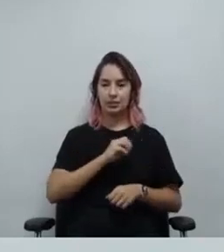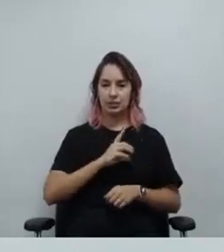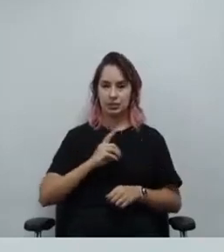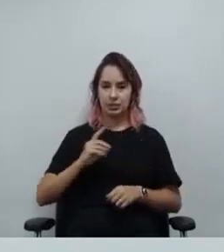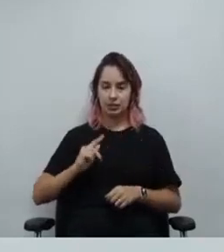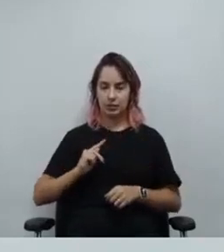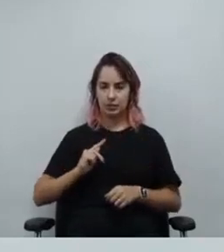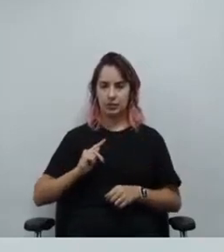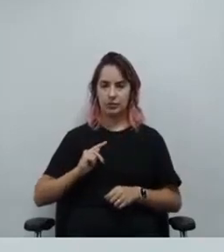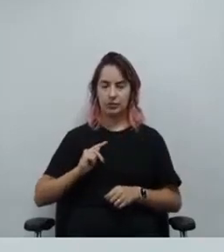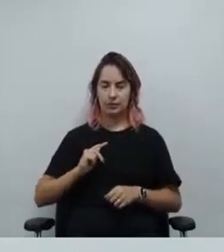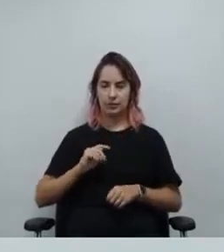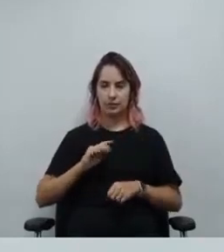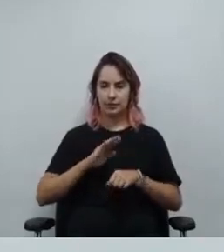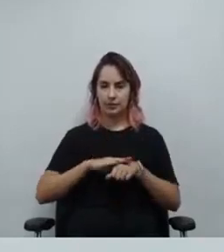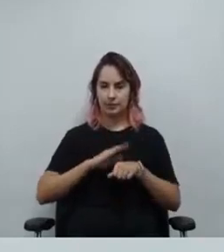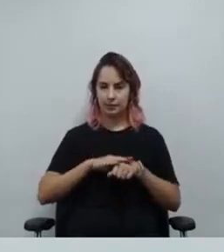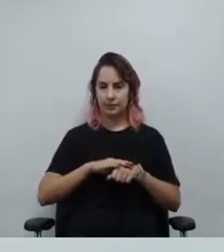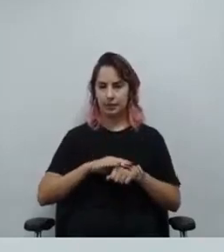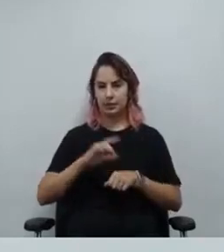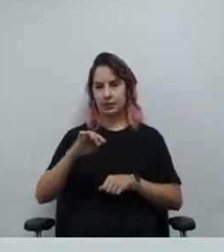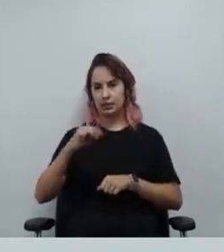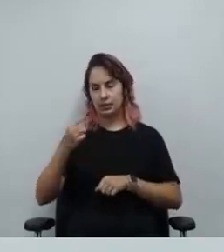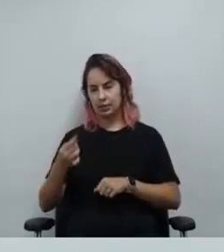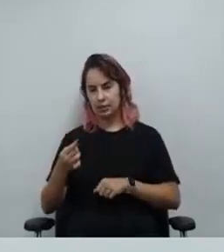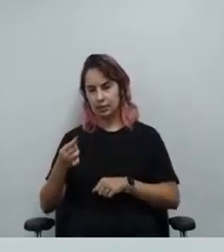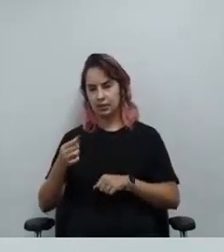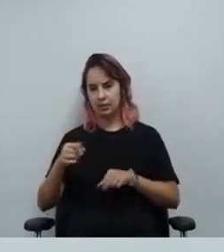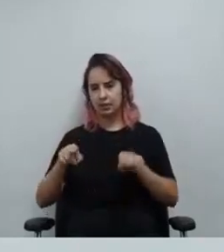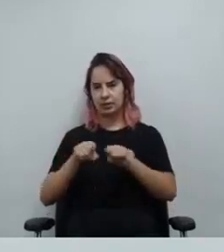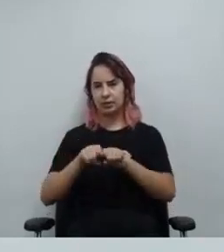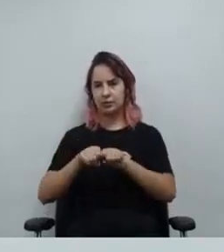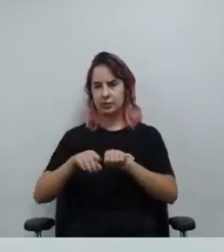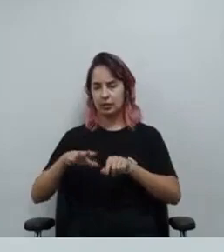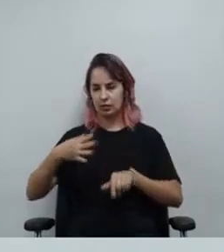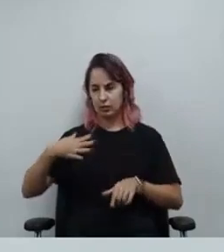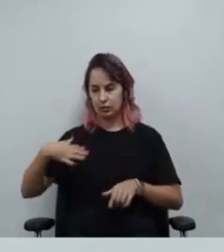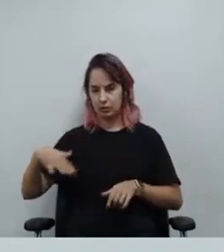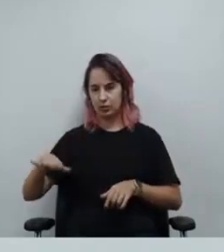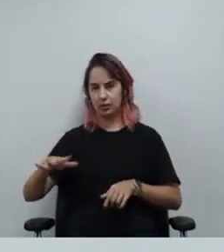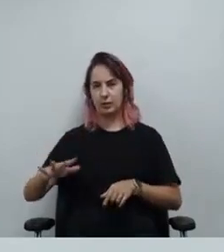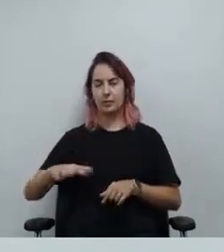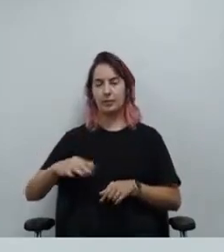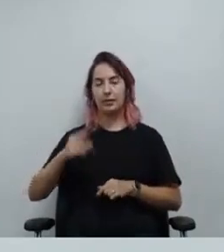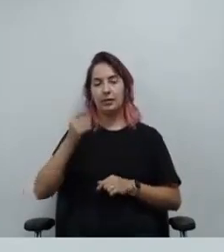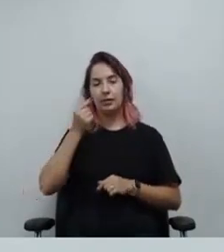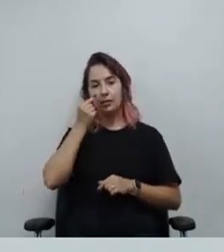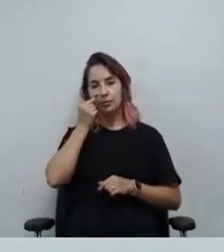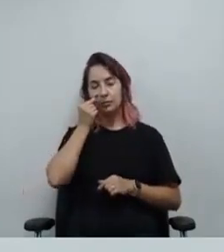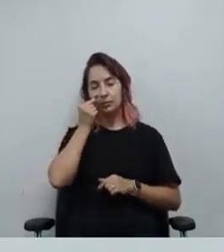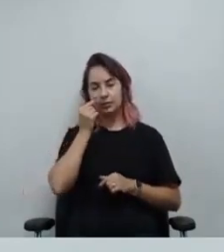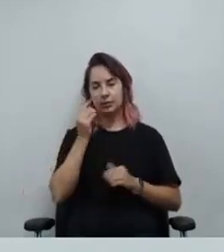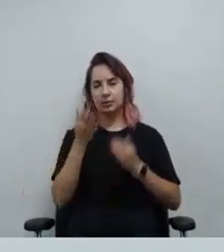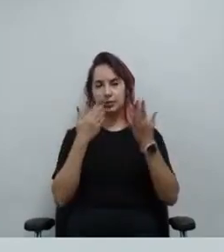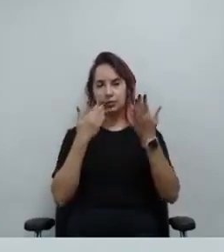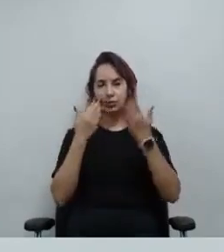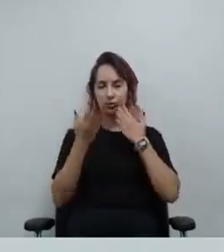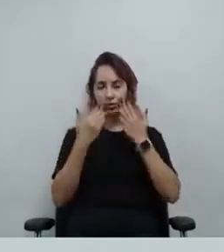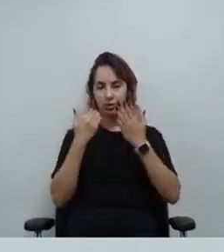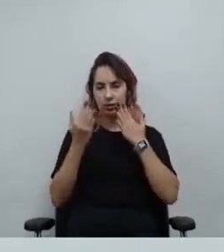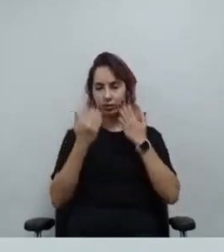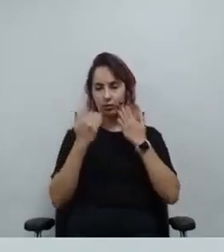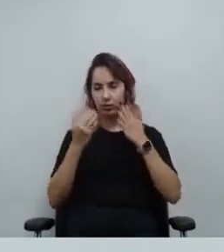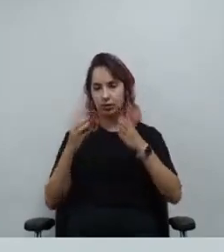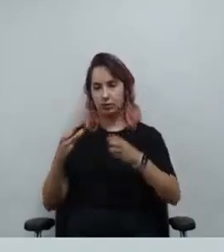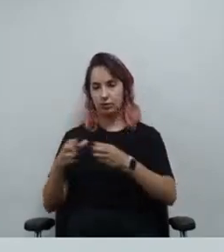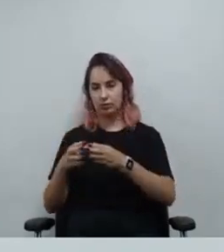vez mais, de fato, sair dos gabinetes, estar nos territórios, atuar presencialmente, em diálogo com as redes e